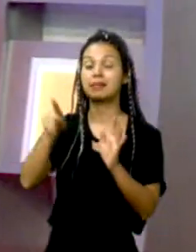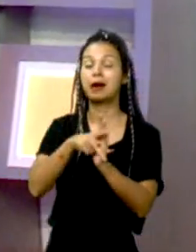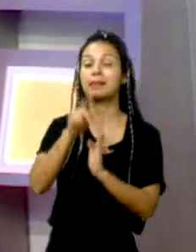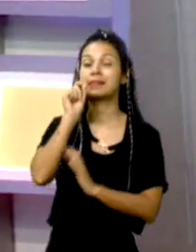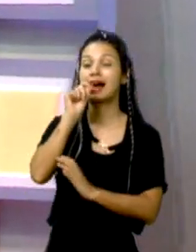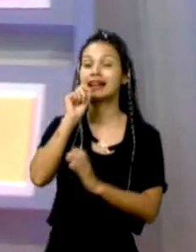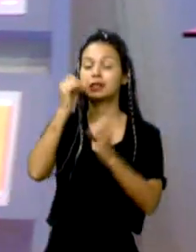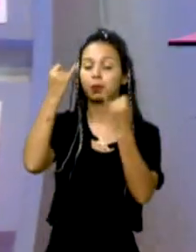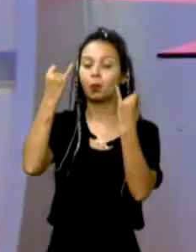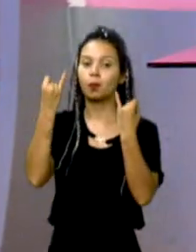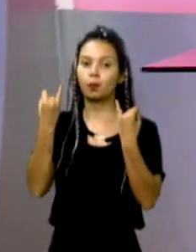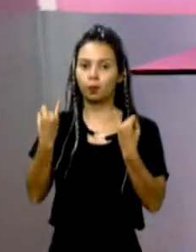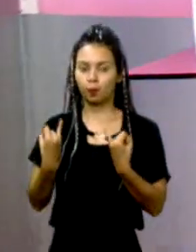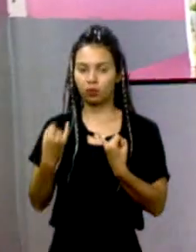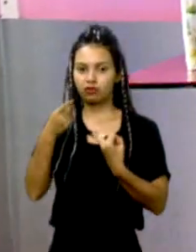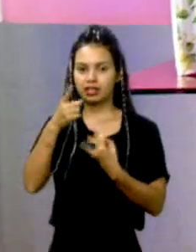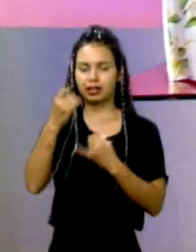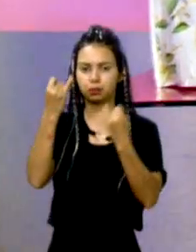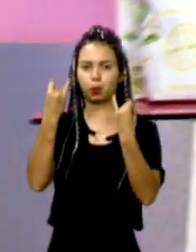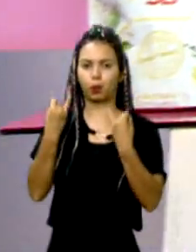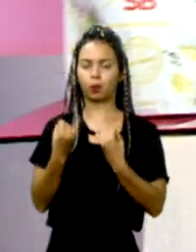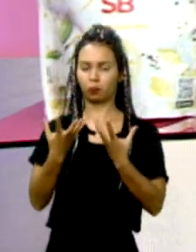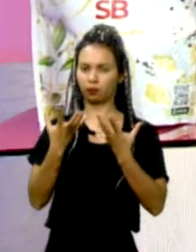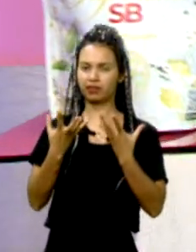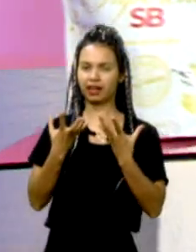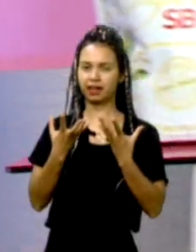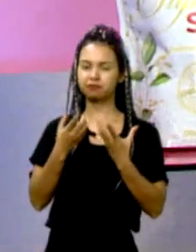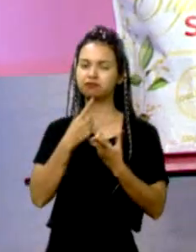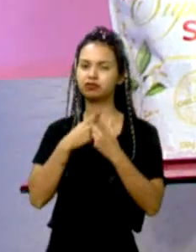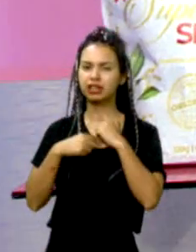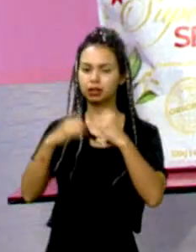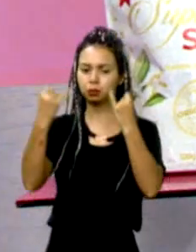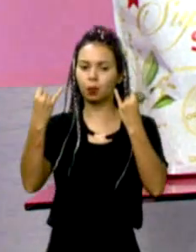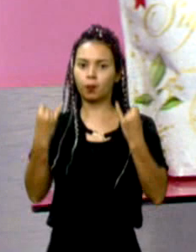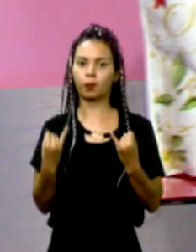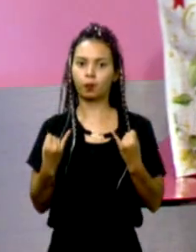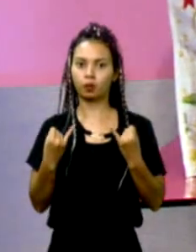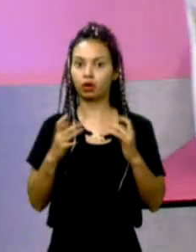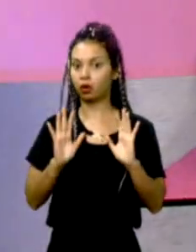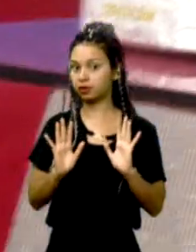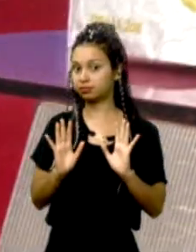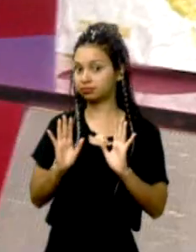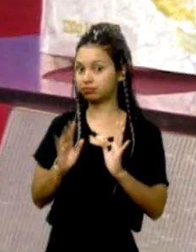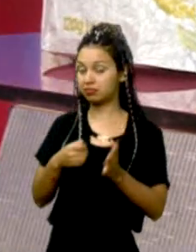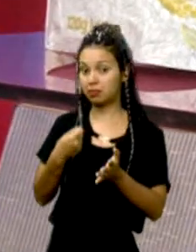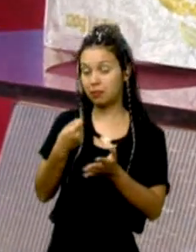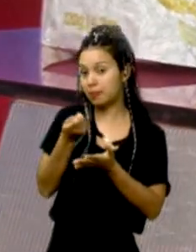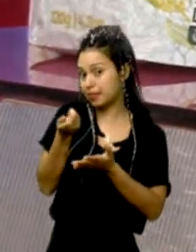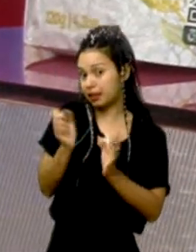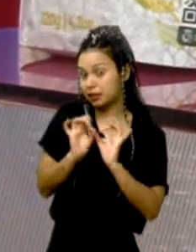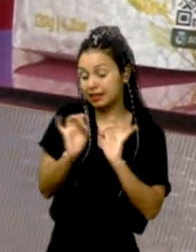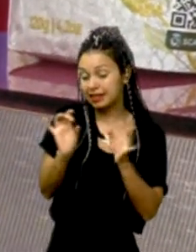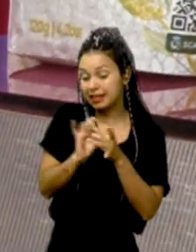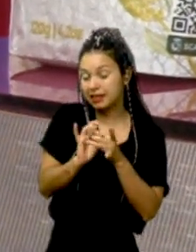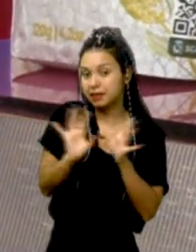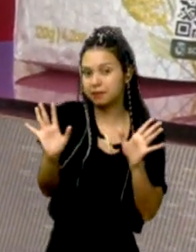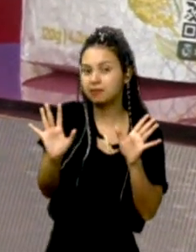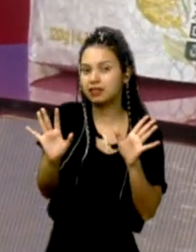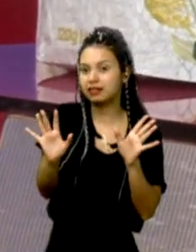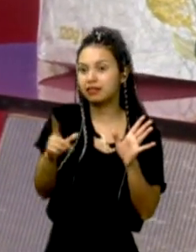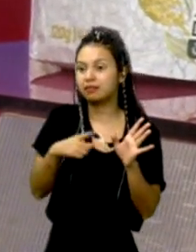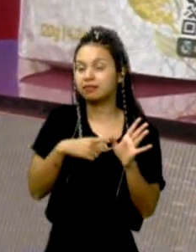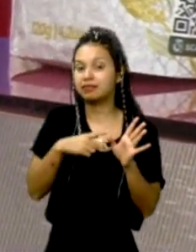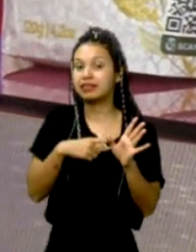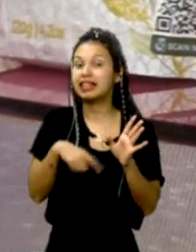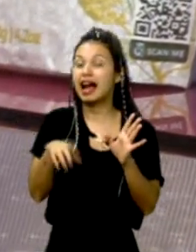você que quer perder peso, que quer emagrecer, tá aí lá na Fit by Tati, tá disponível todos os chás. Tá chegando mais uma remessa porque acaba